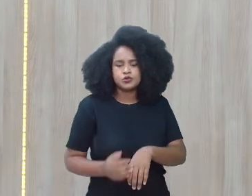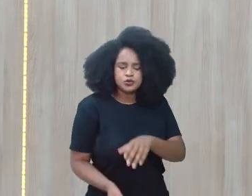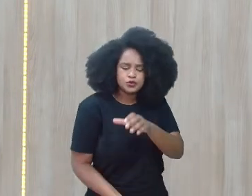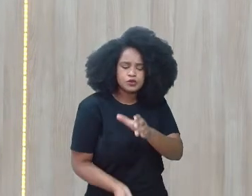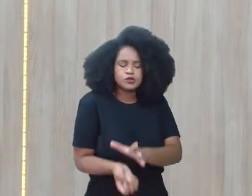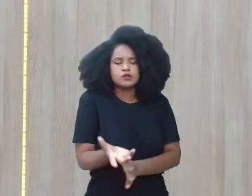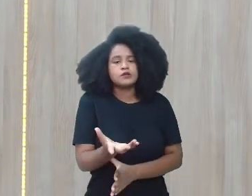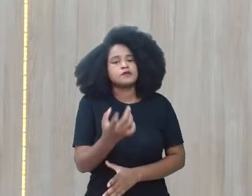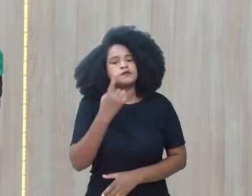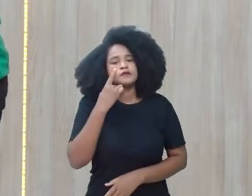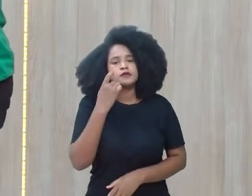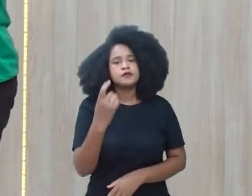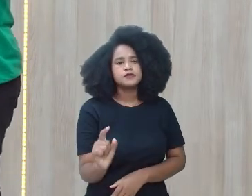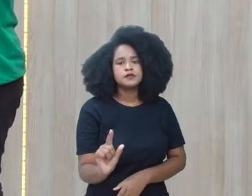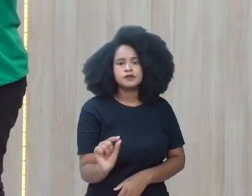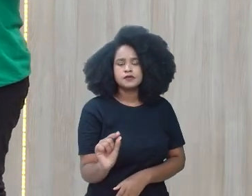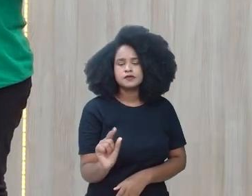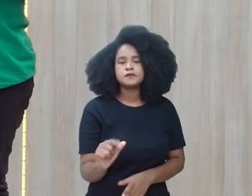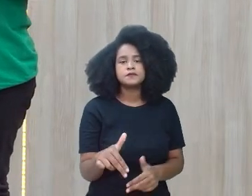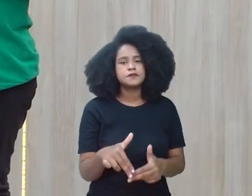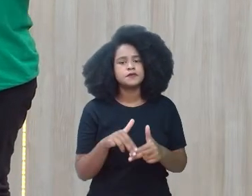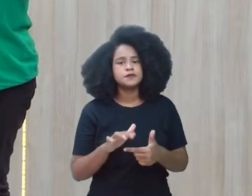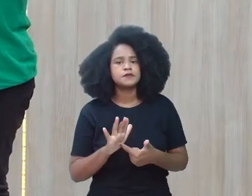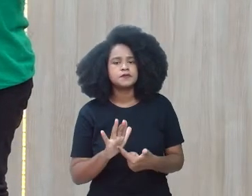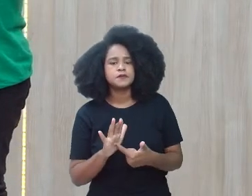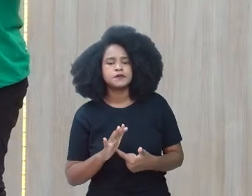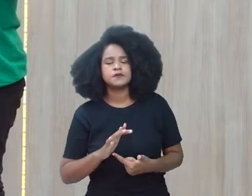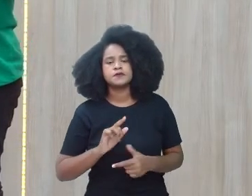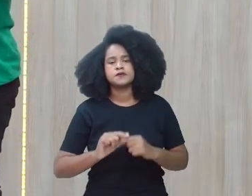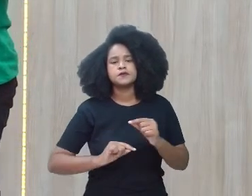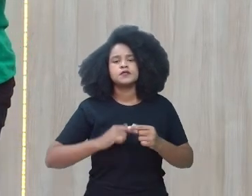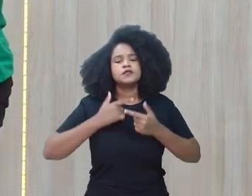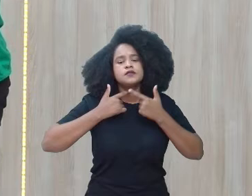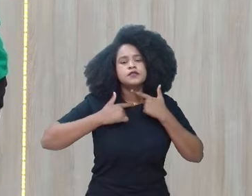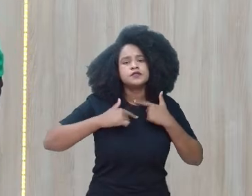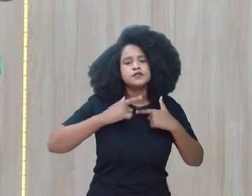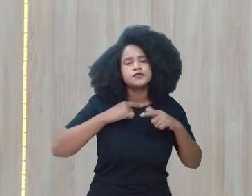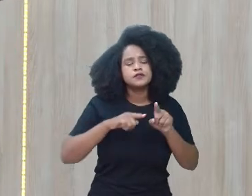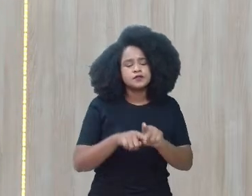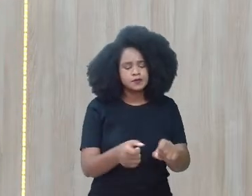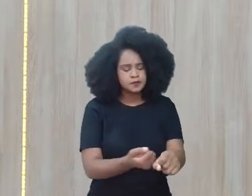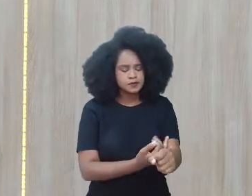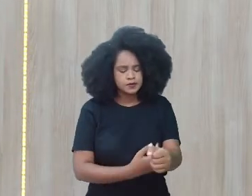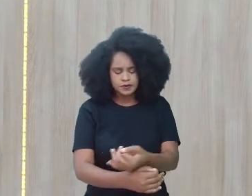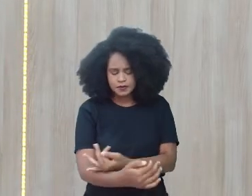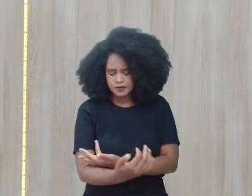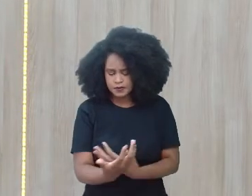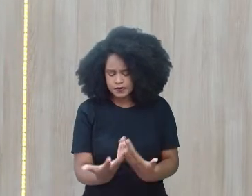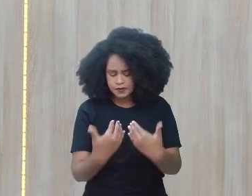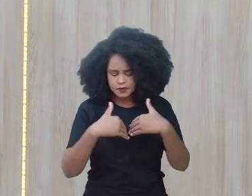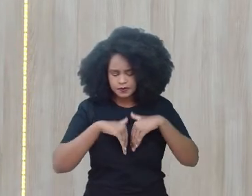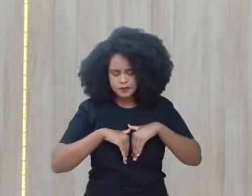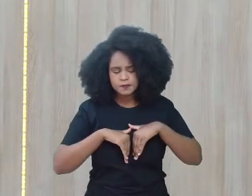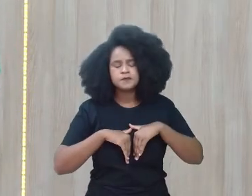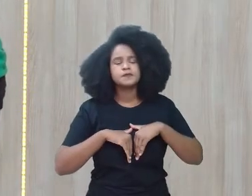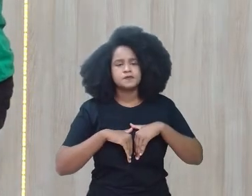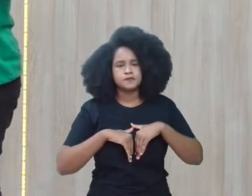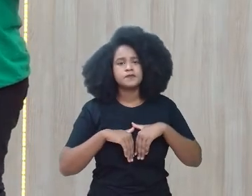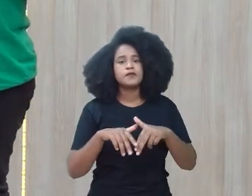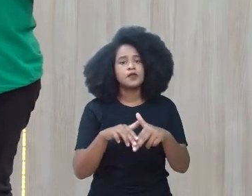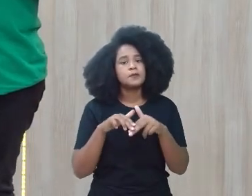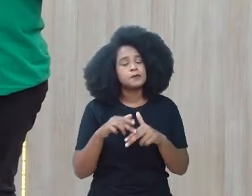Porque quando expressa desejos, emoções, há uma identificação, não é? Por isso